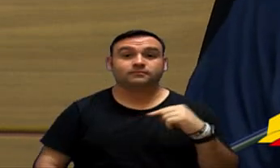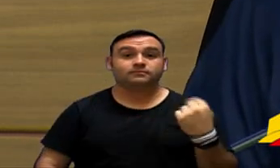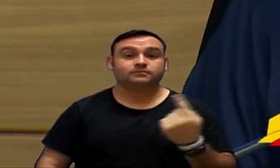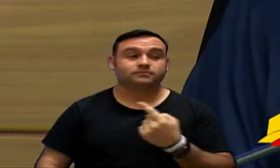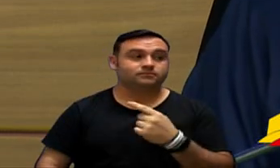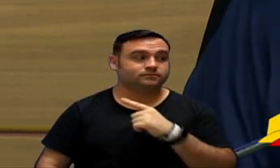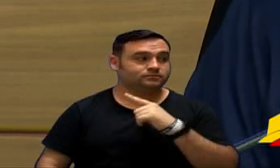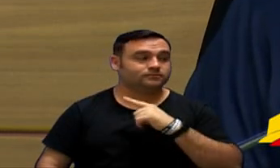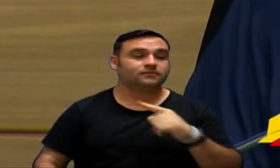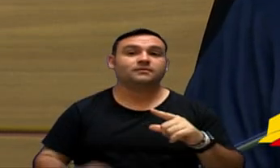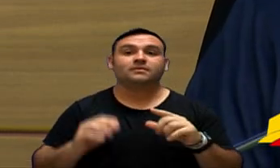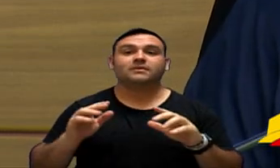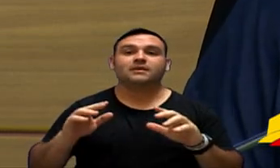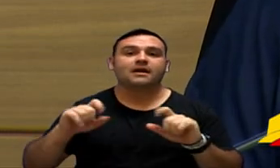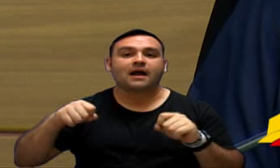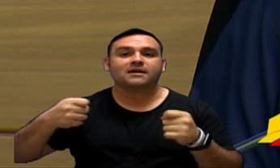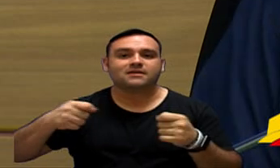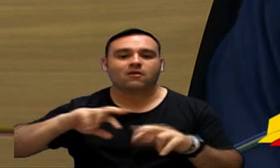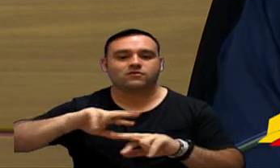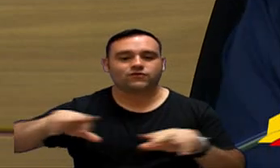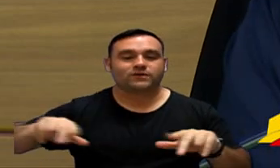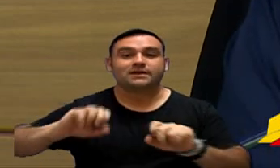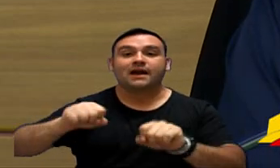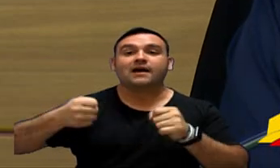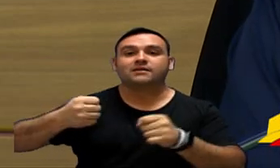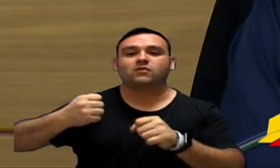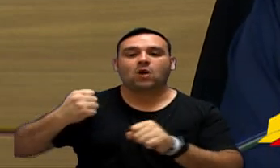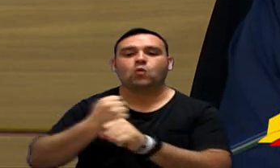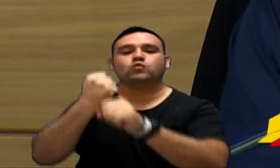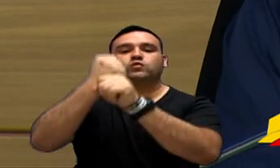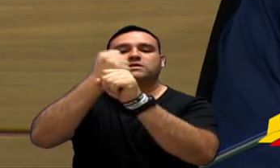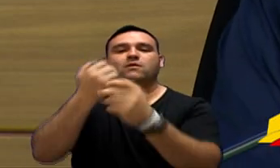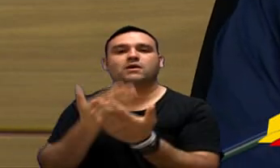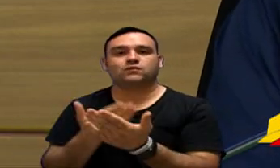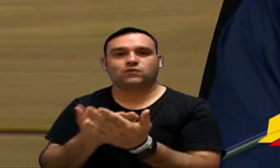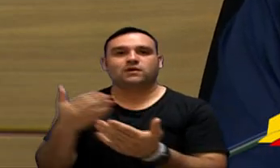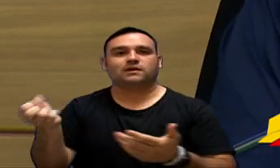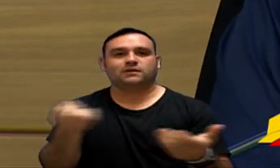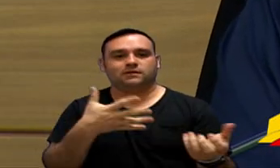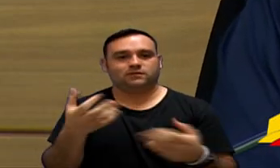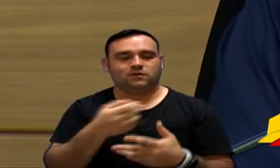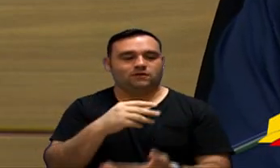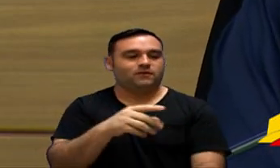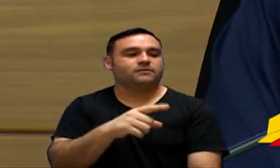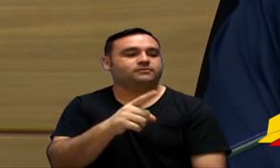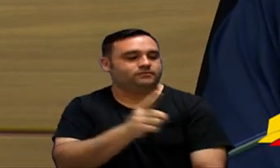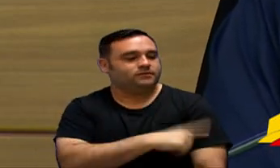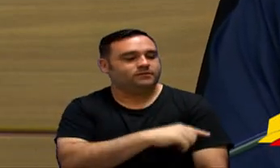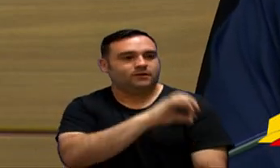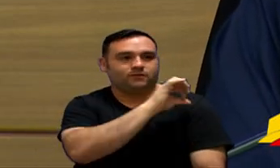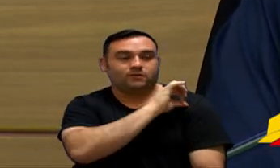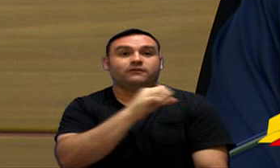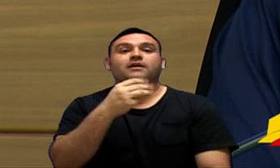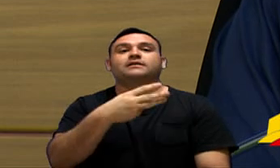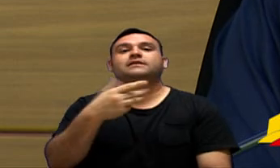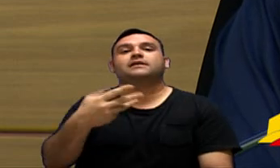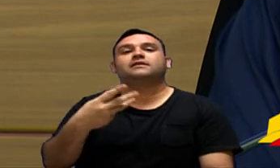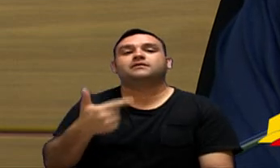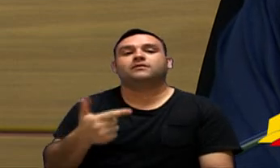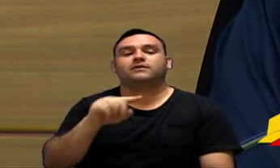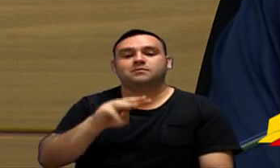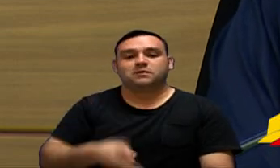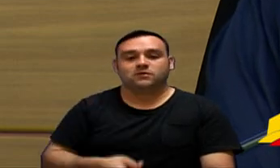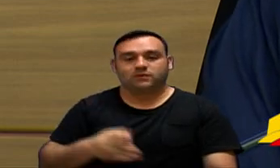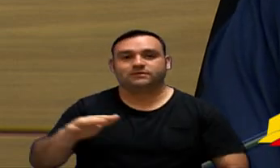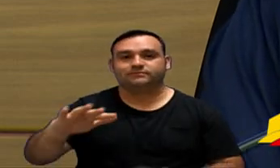temos as ações. Então, ação, construção de unidades, escolas, ensino fundamental, 32 milhões